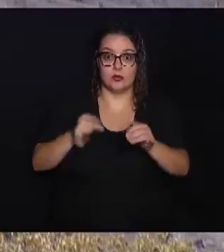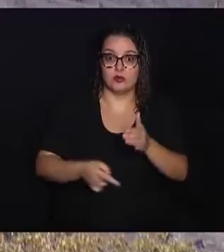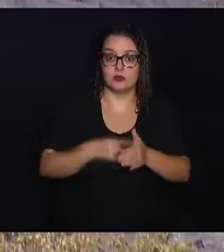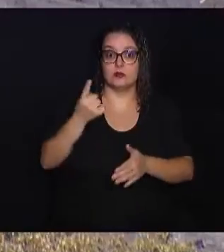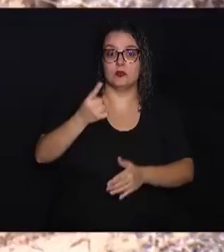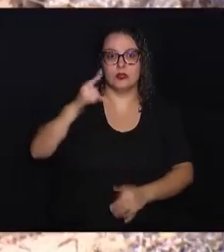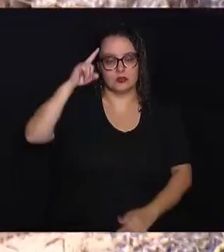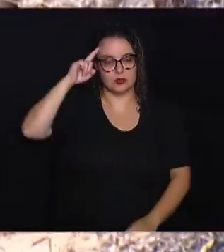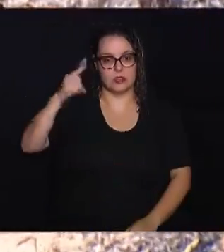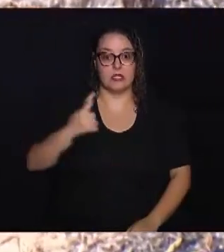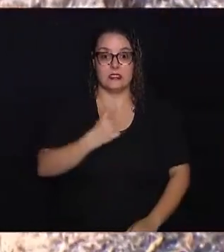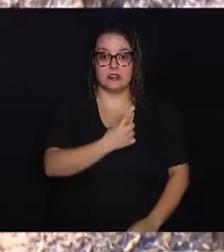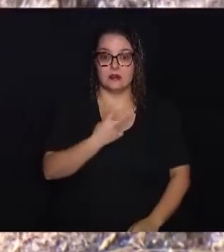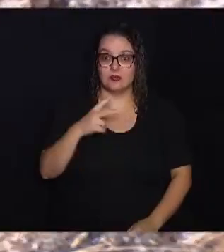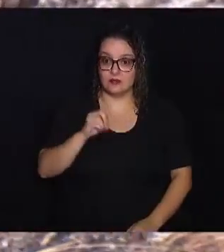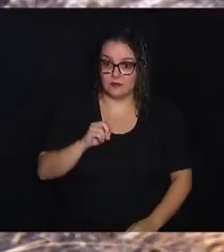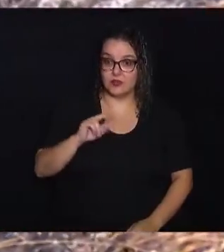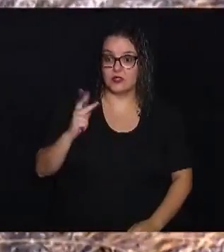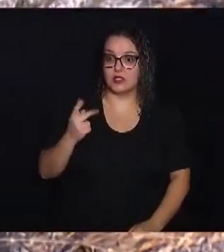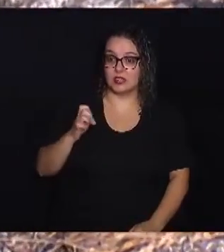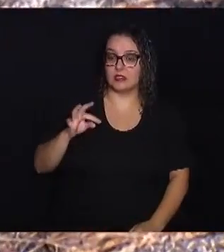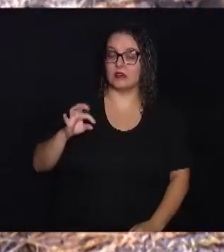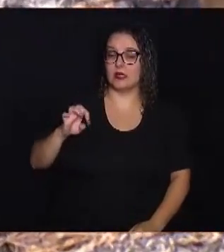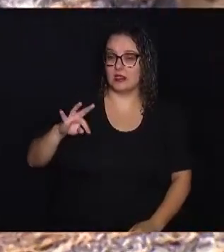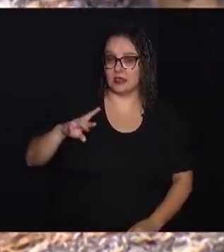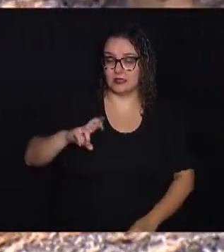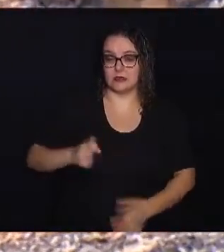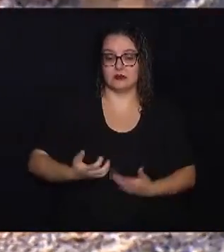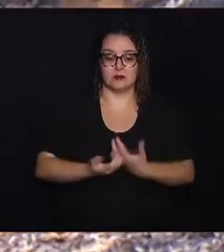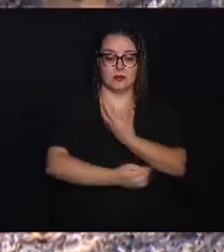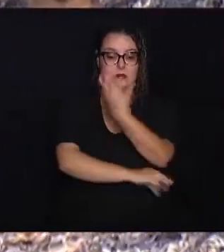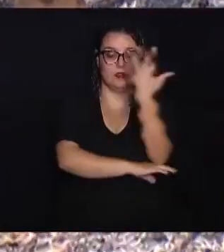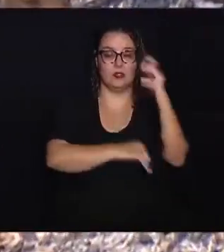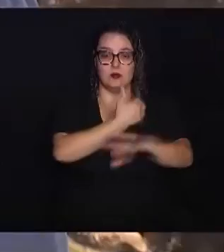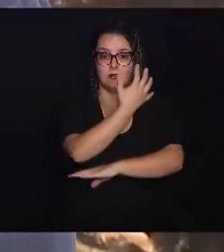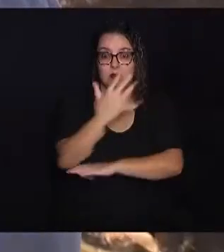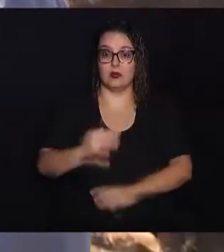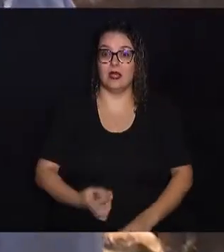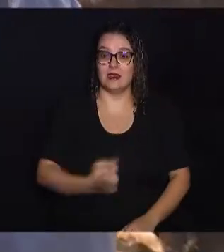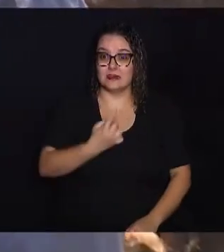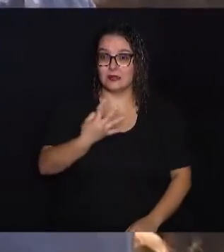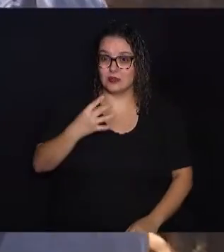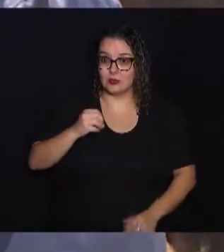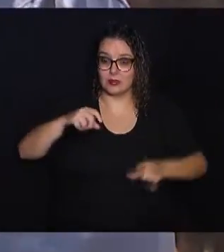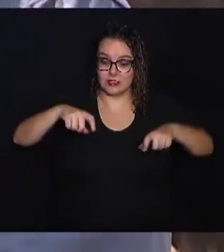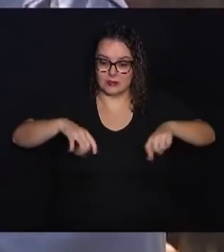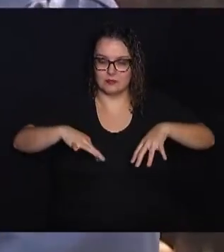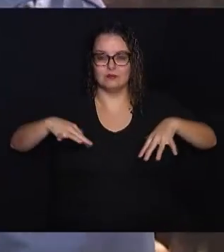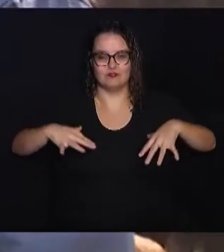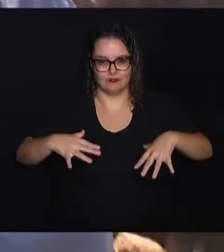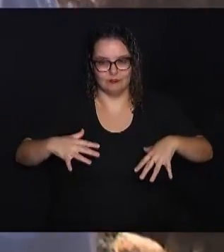consumir 120 hectares de mata, o equivalente a 140 campos de futebol. É importante